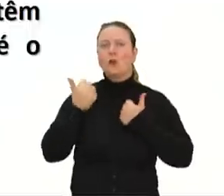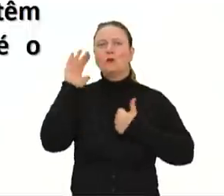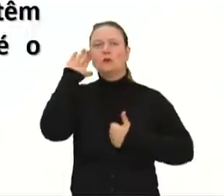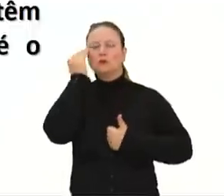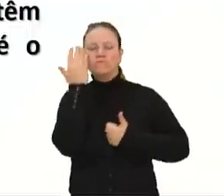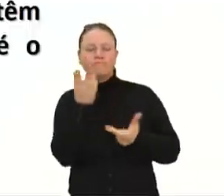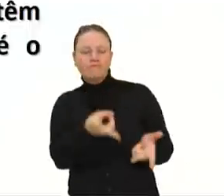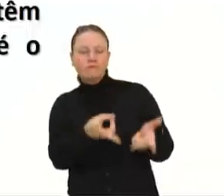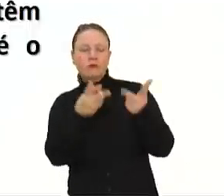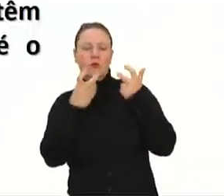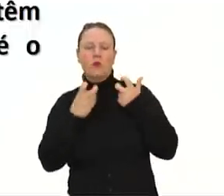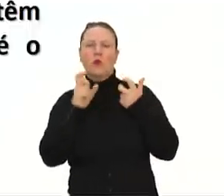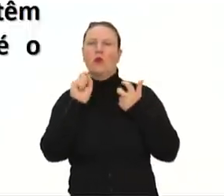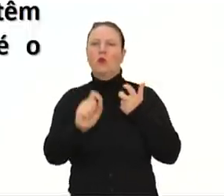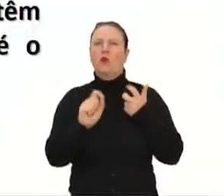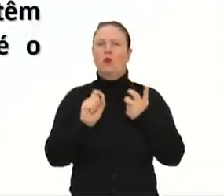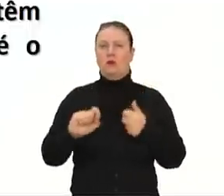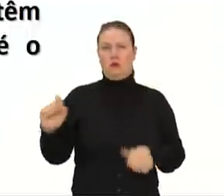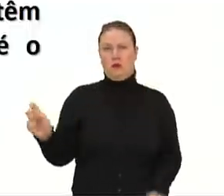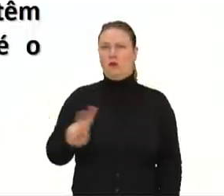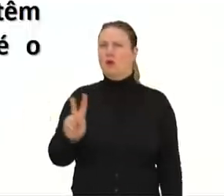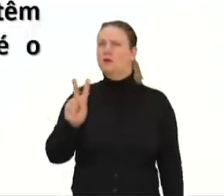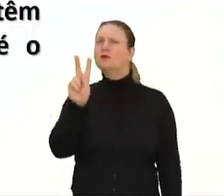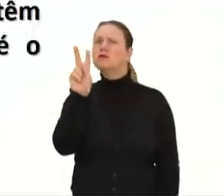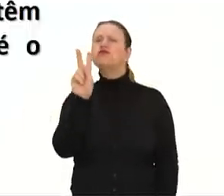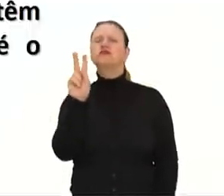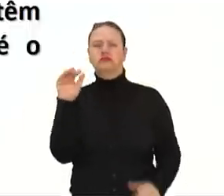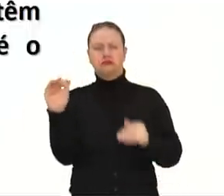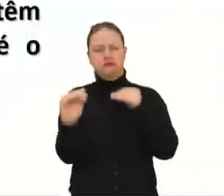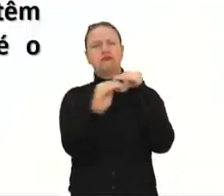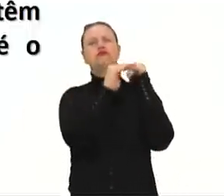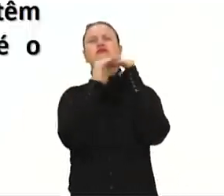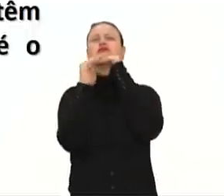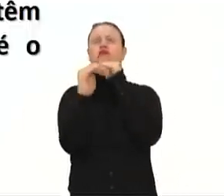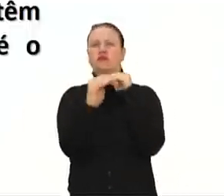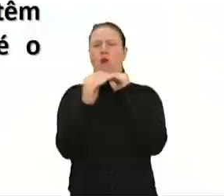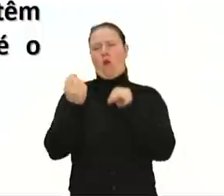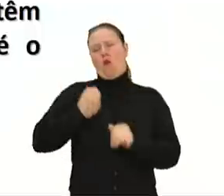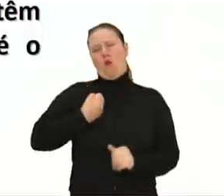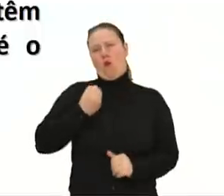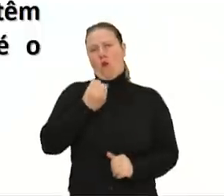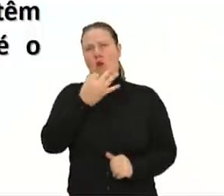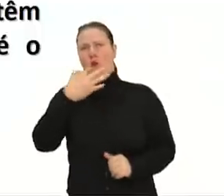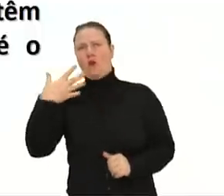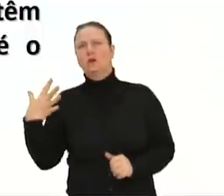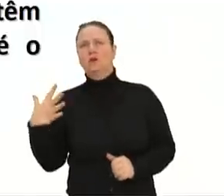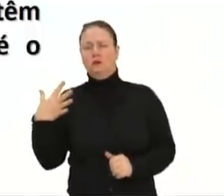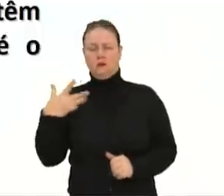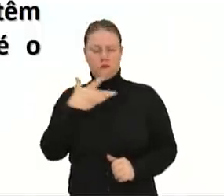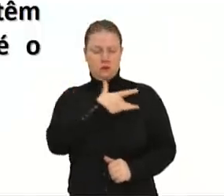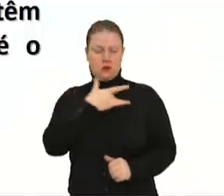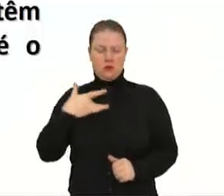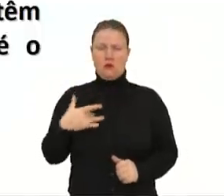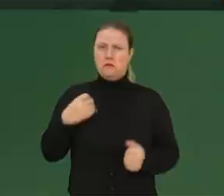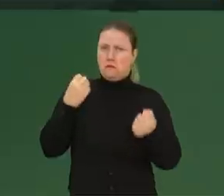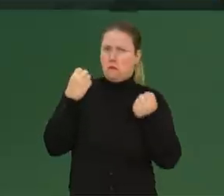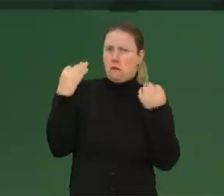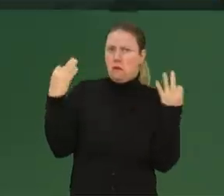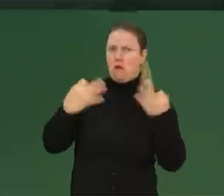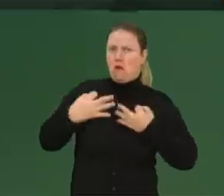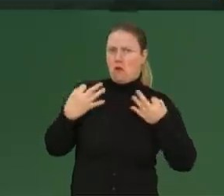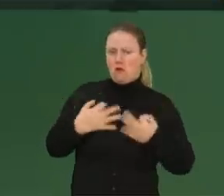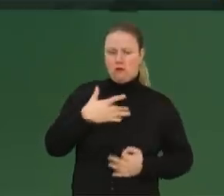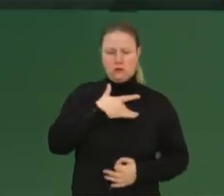esses valores, quer dizer que está tudo ok, né? Que está dentro do que seria o normal, o saudável, tá? Então, se